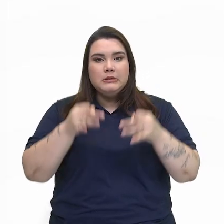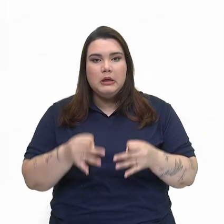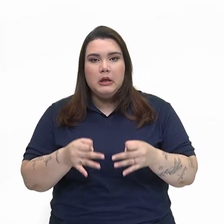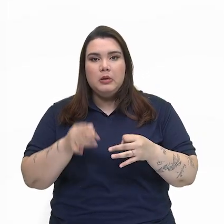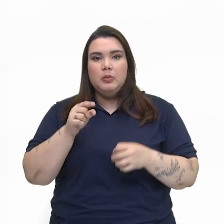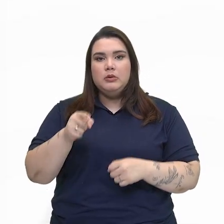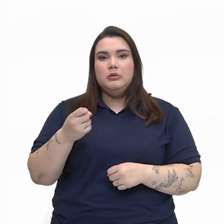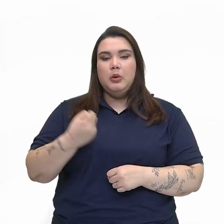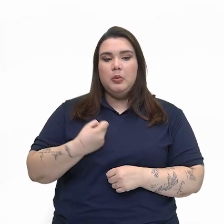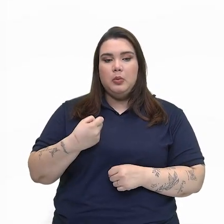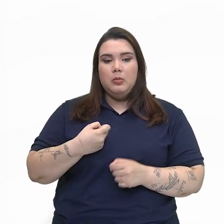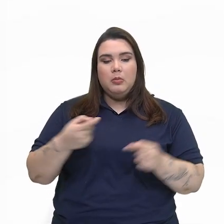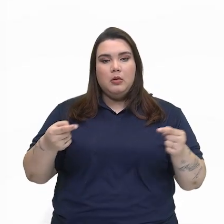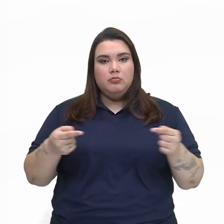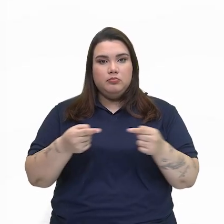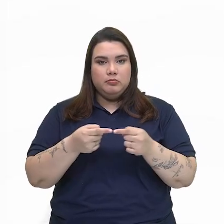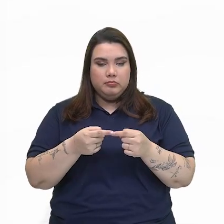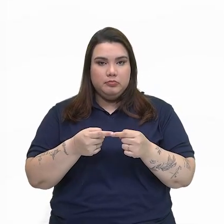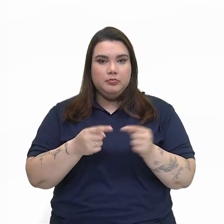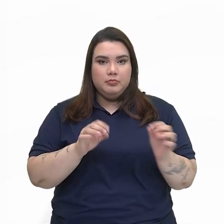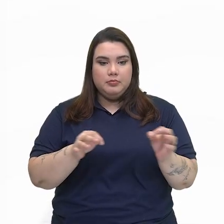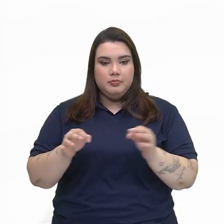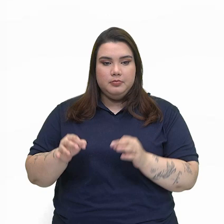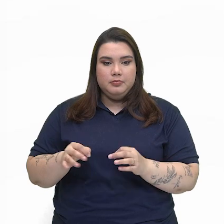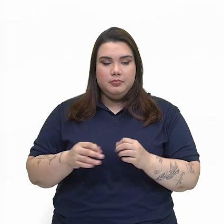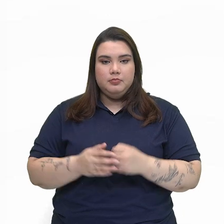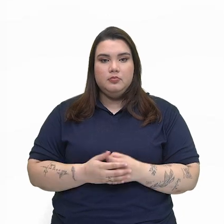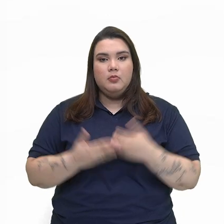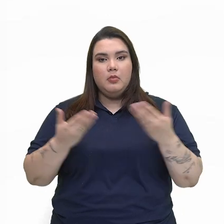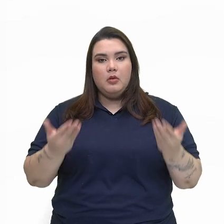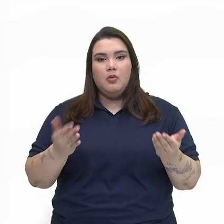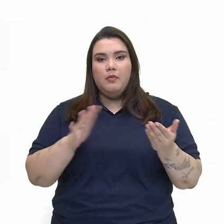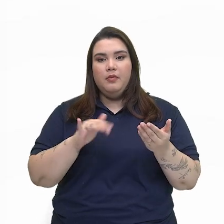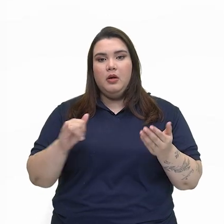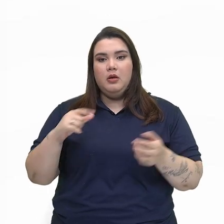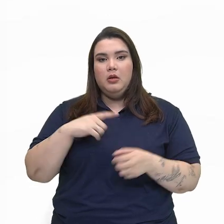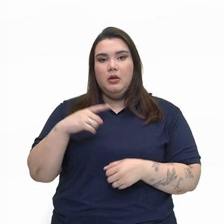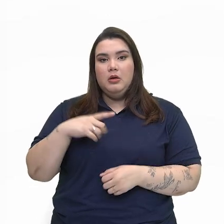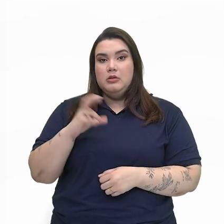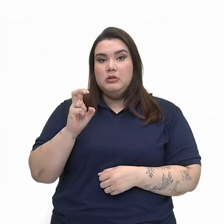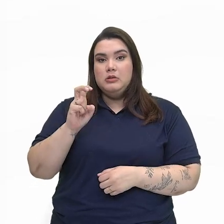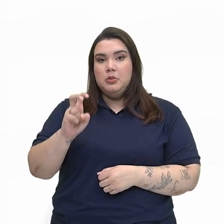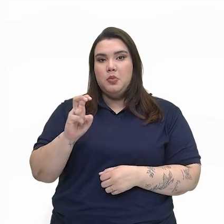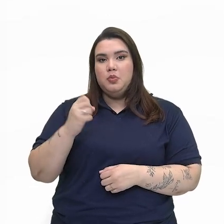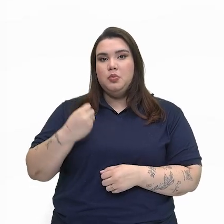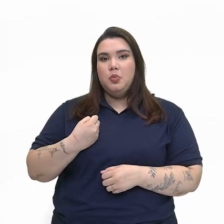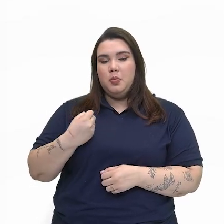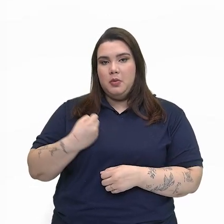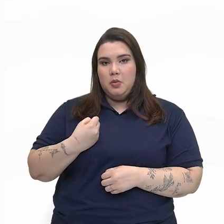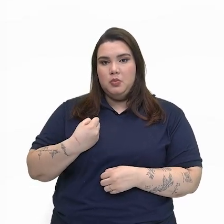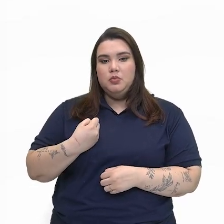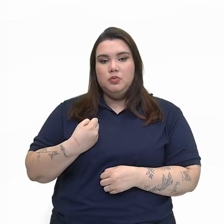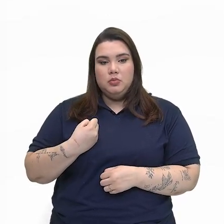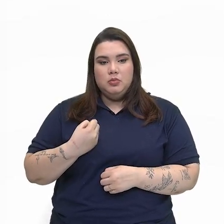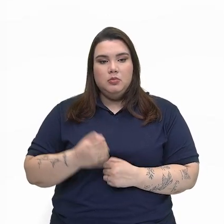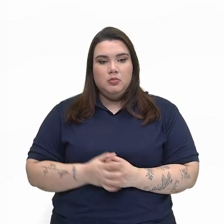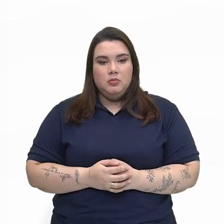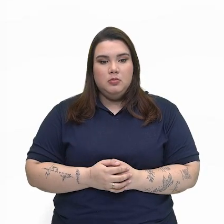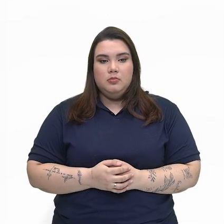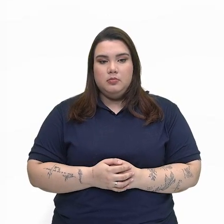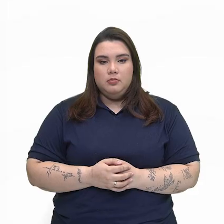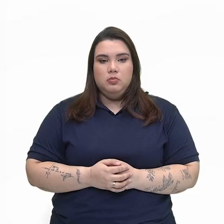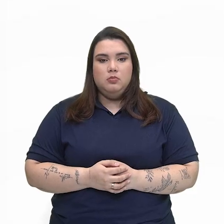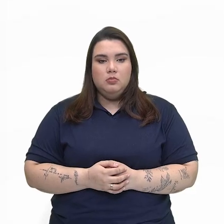ao número, tá certo? Então, aí vai passar a ter 5 algarismos significativos. Tá certo,